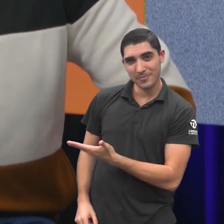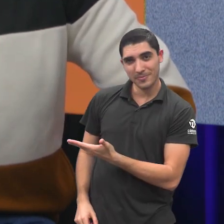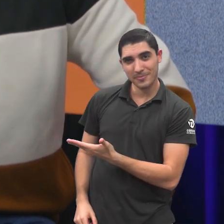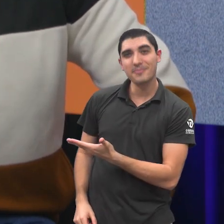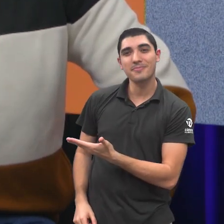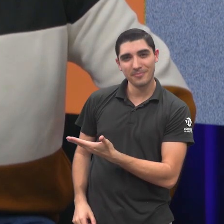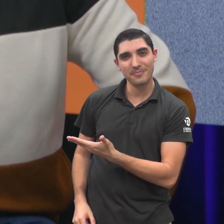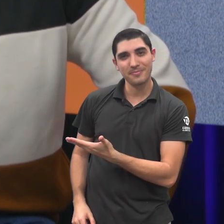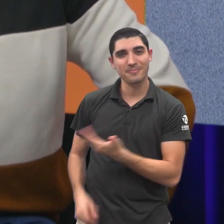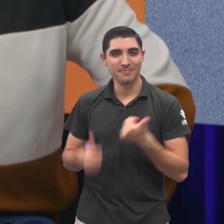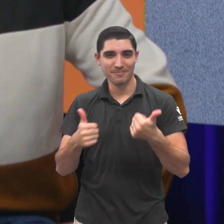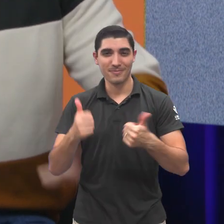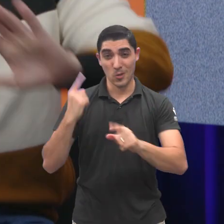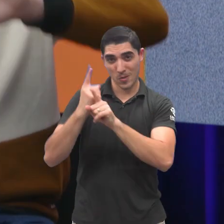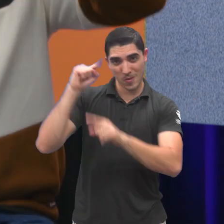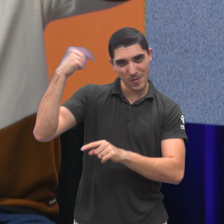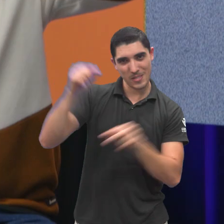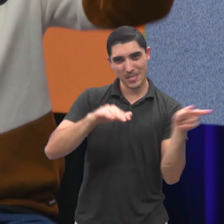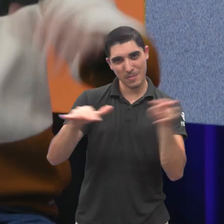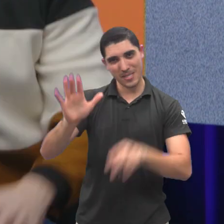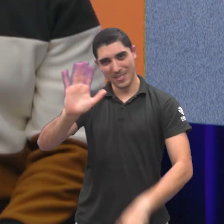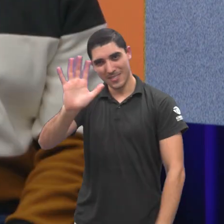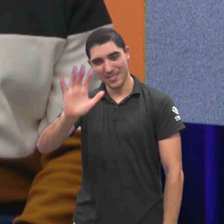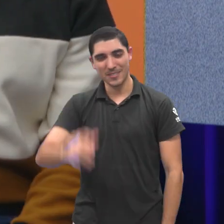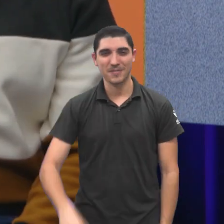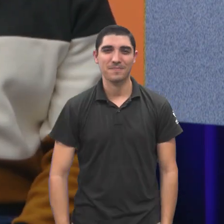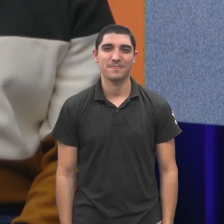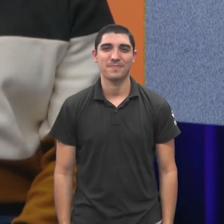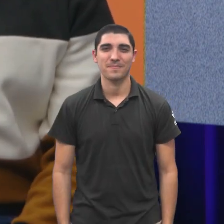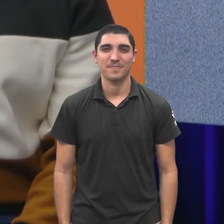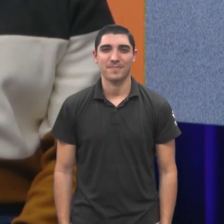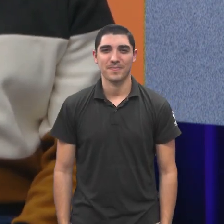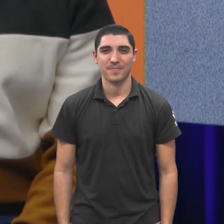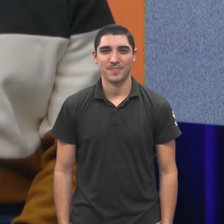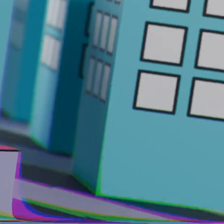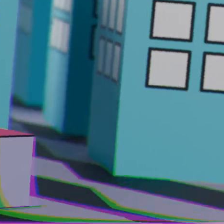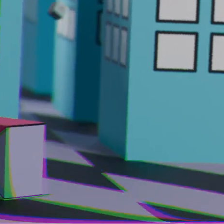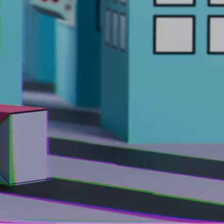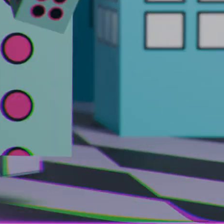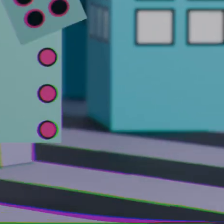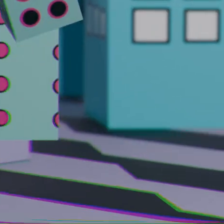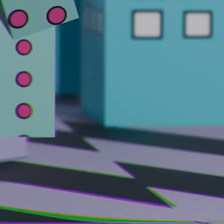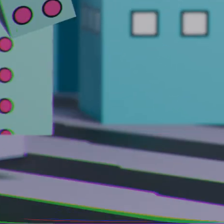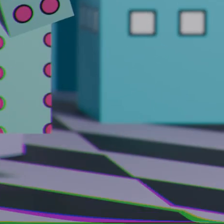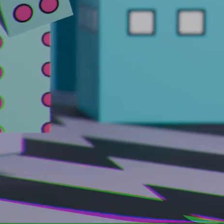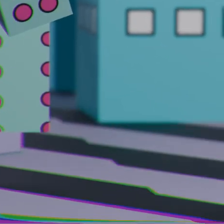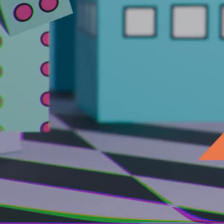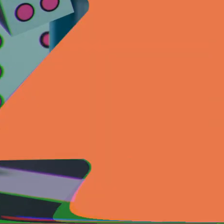youtube.com/@tvcâmara SJC. Até semana que vem. Tchau.